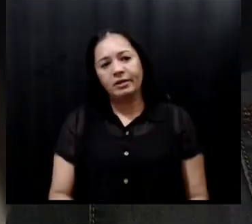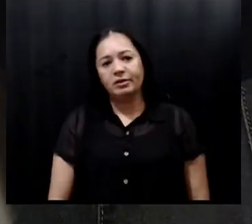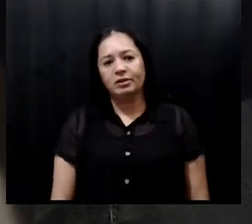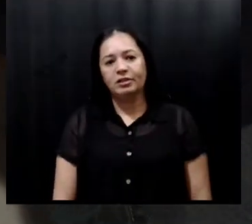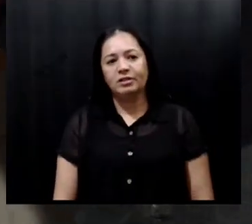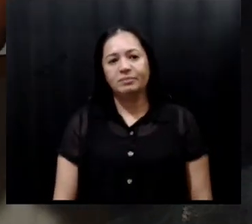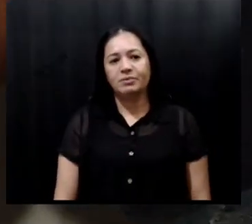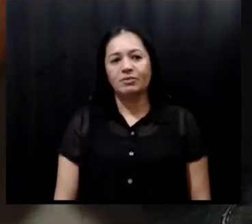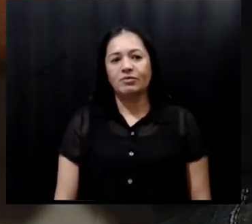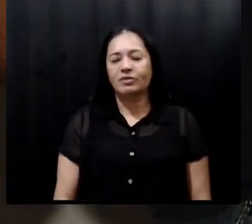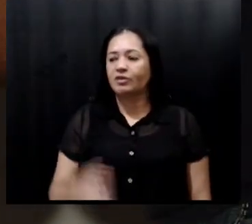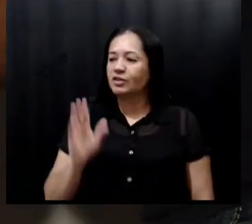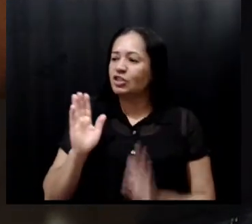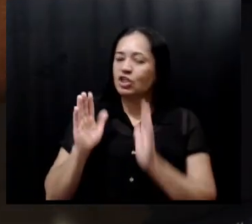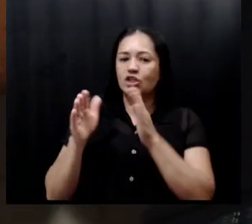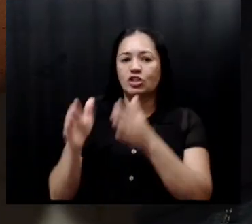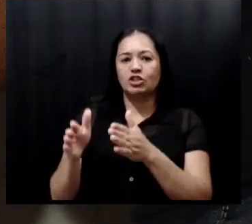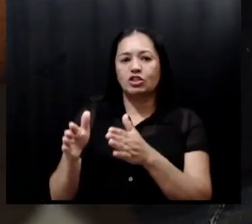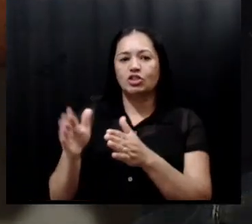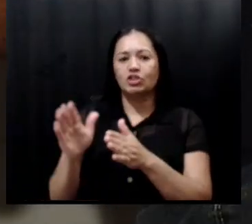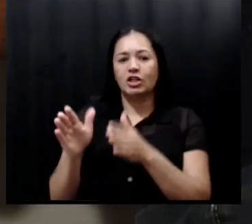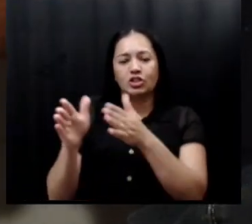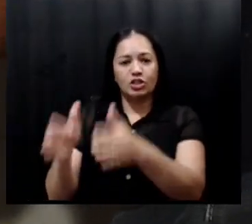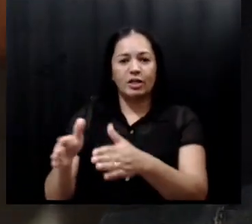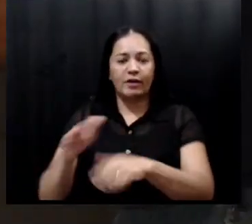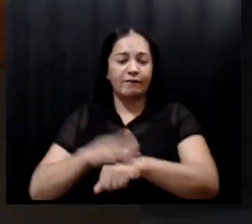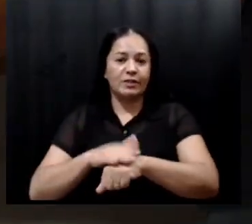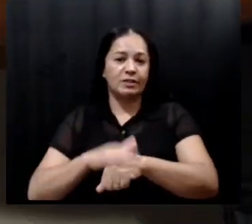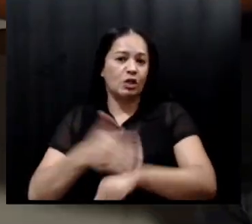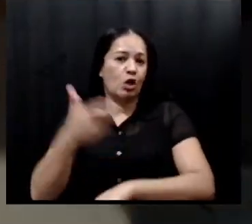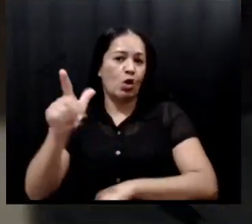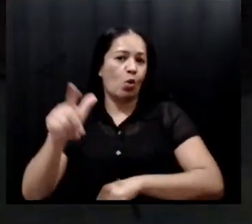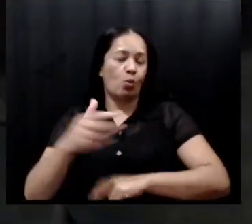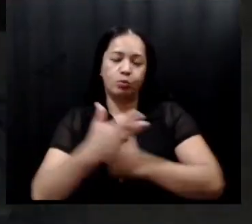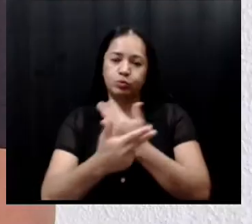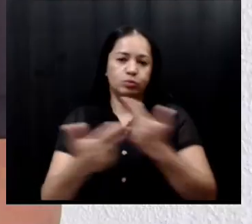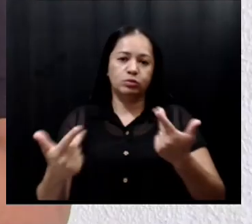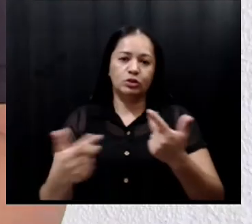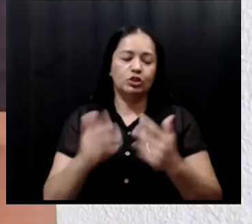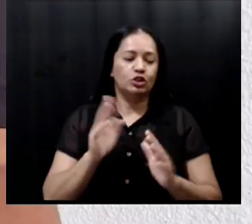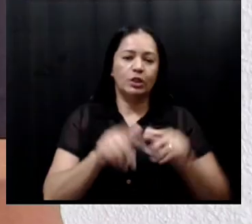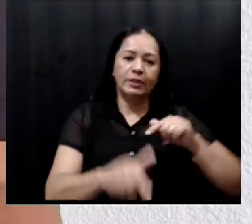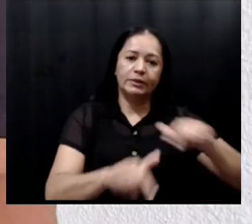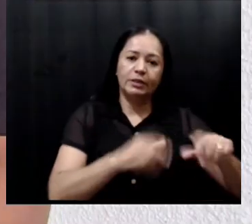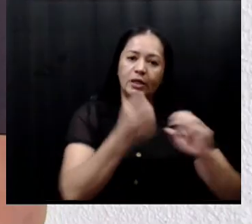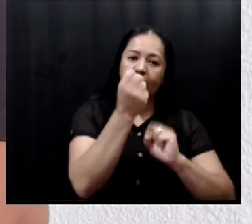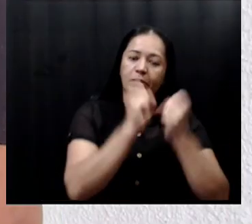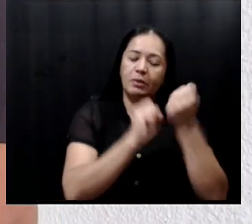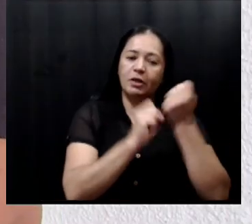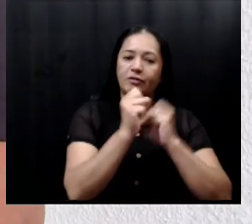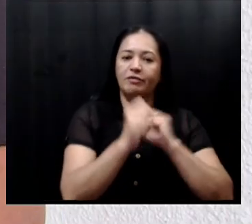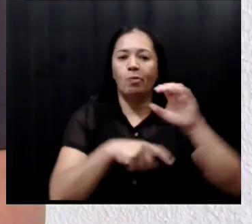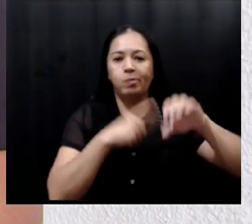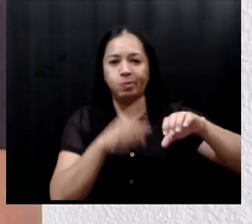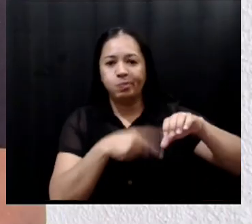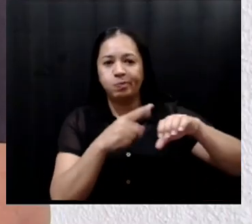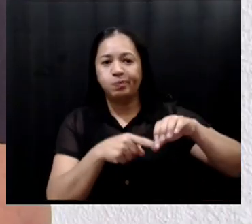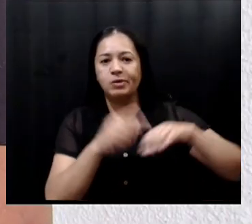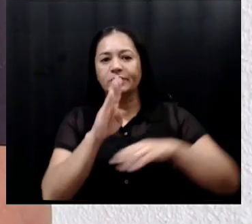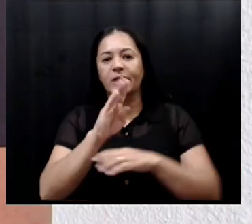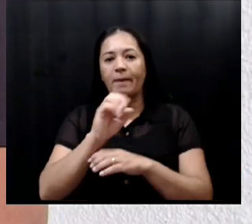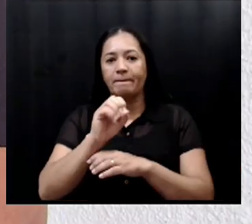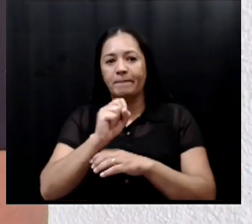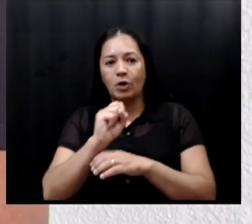outras coisas? Não, eu já cheguei a fazer outras coisas. Já trabalhei em fábrica de pneu, já trabalhei na Bosch,